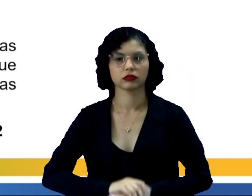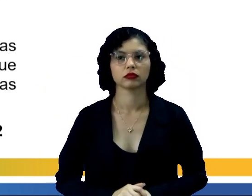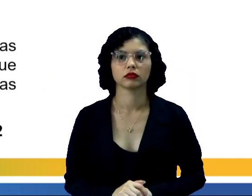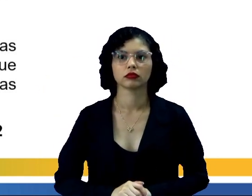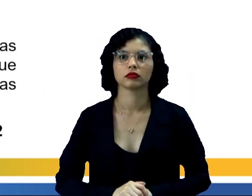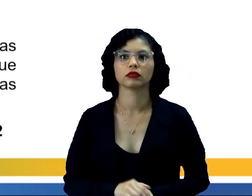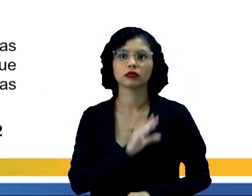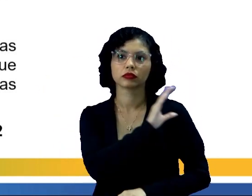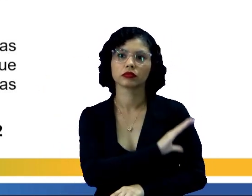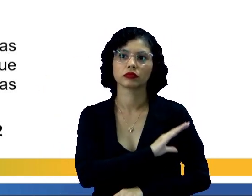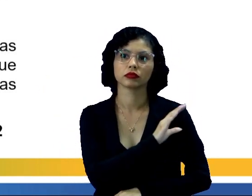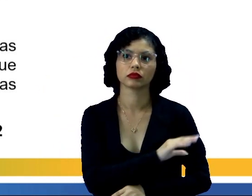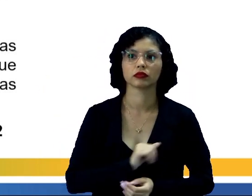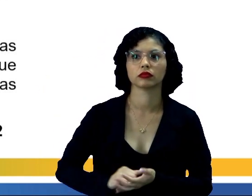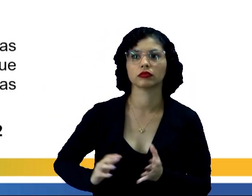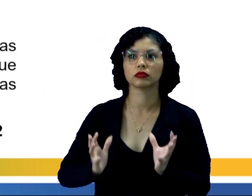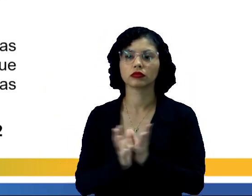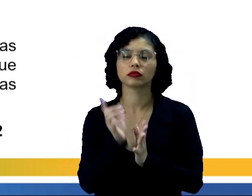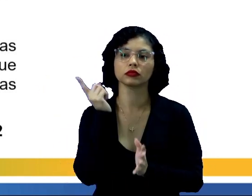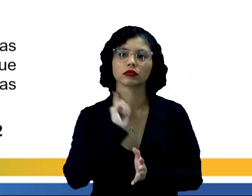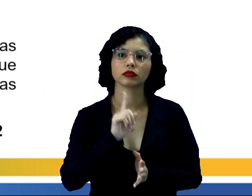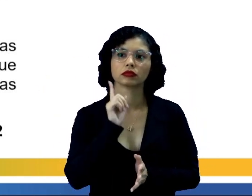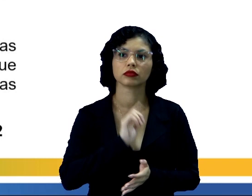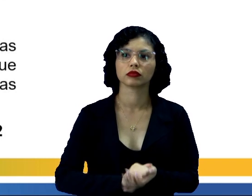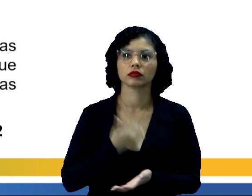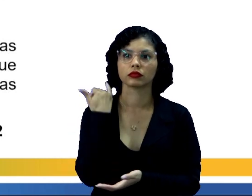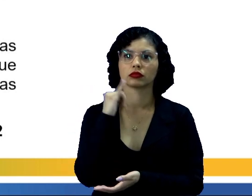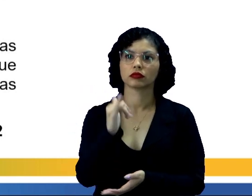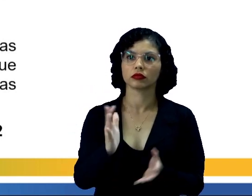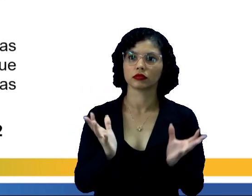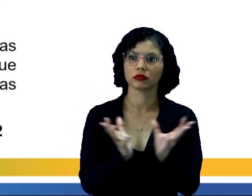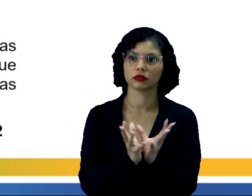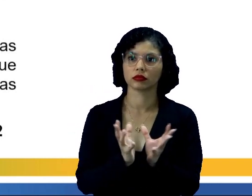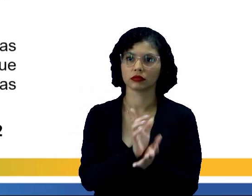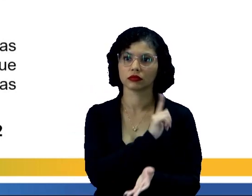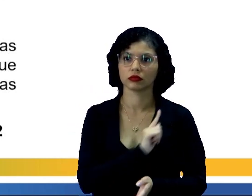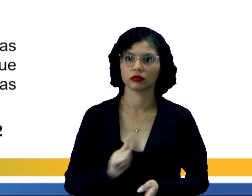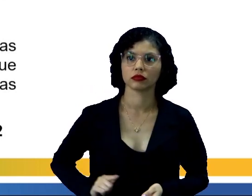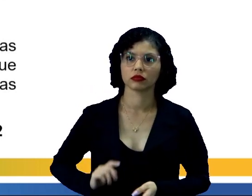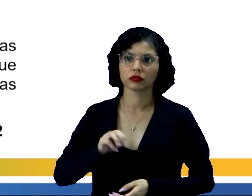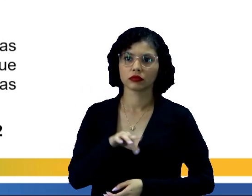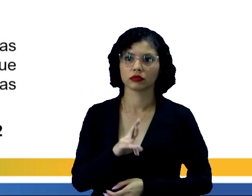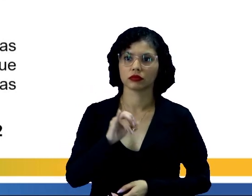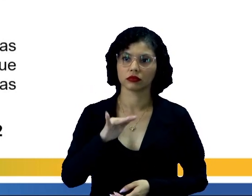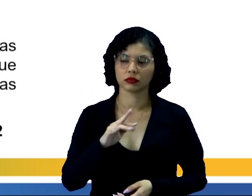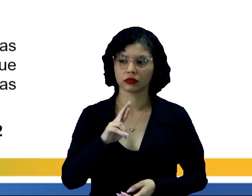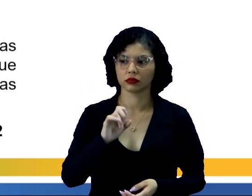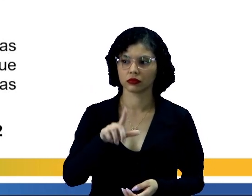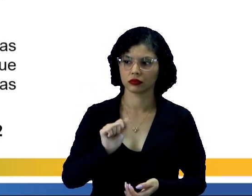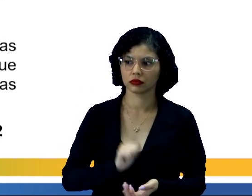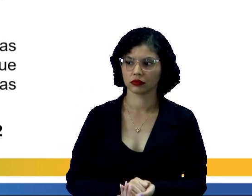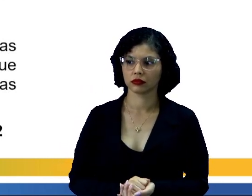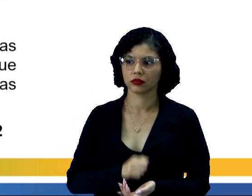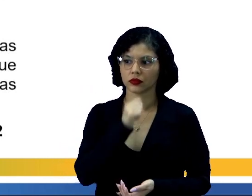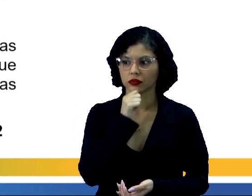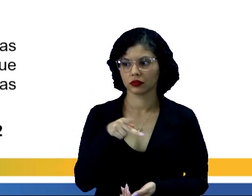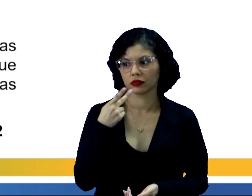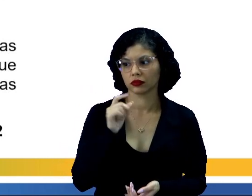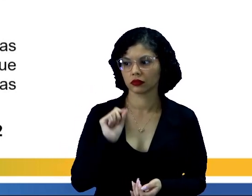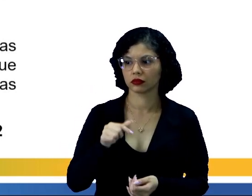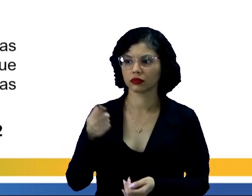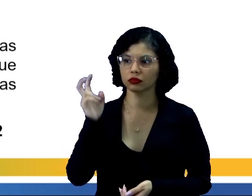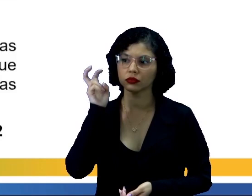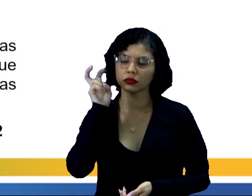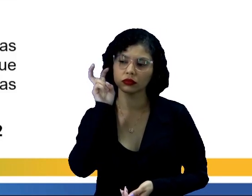O coordenador executivo do Grupo de Minas e Energia, da equipe de transição de governo, Maurício Tolmasquim, afirmou